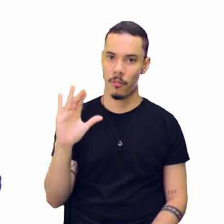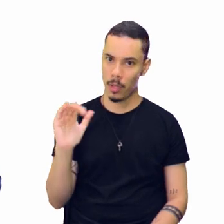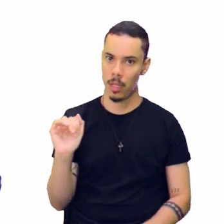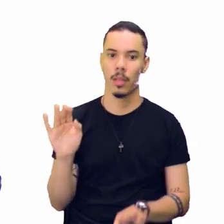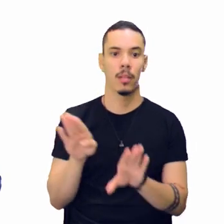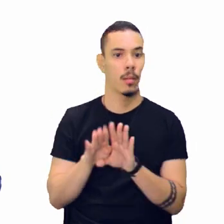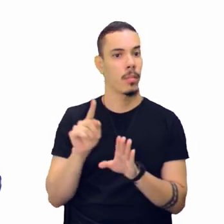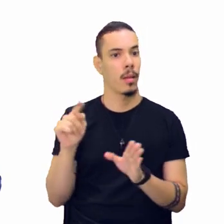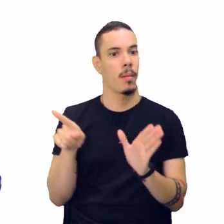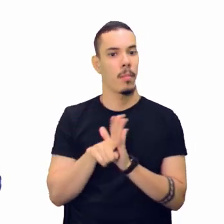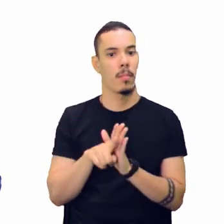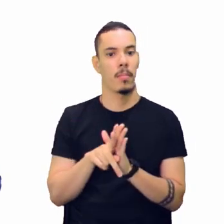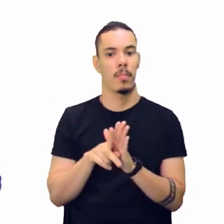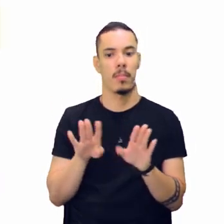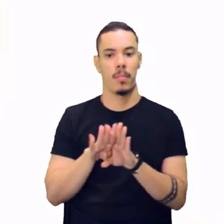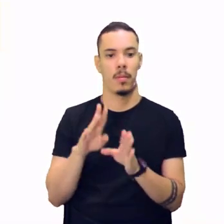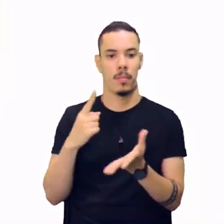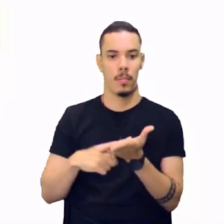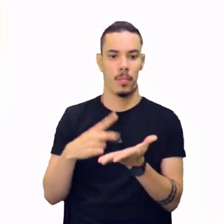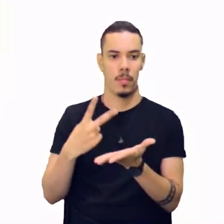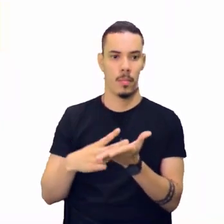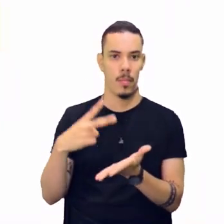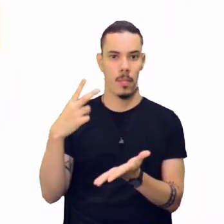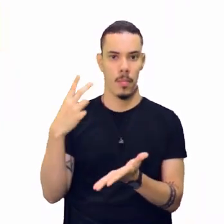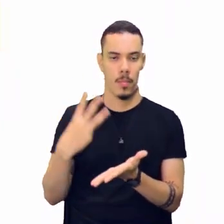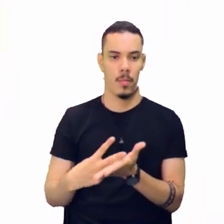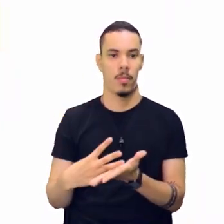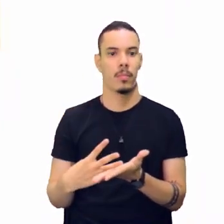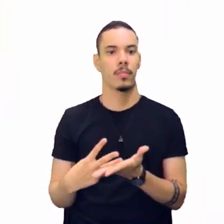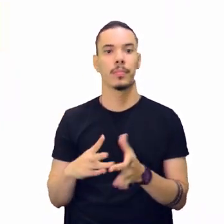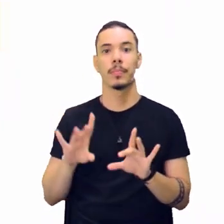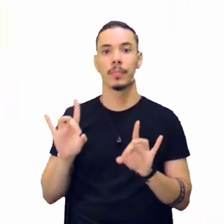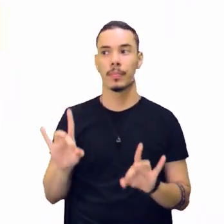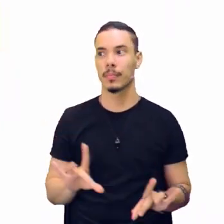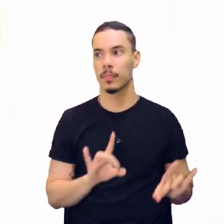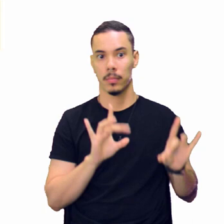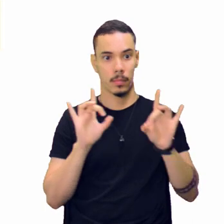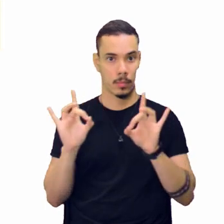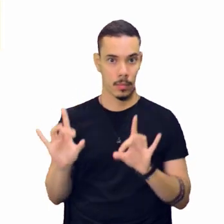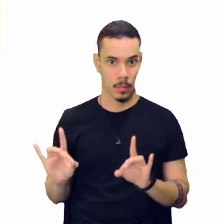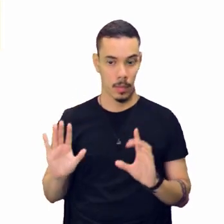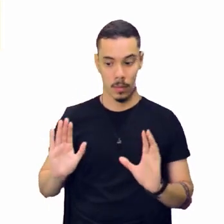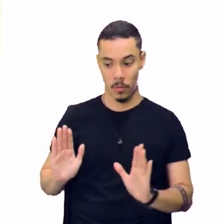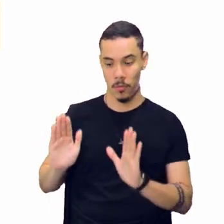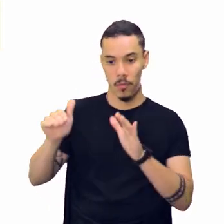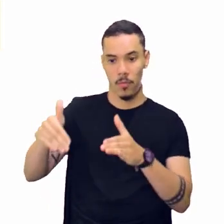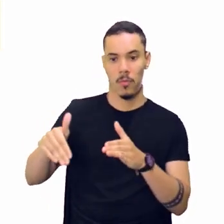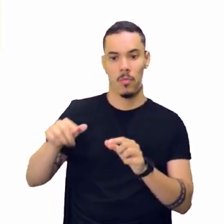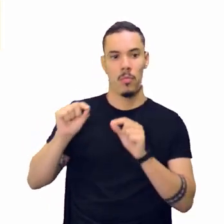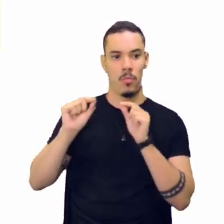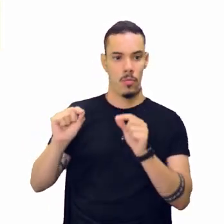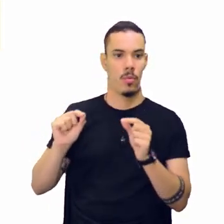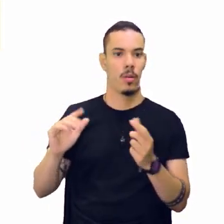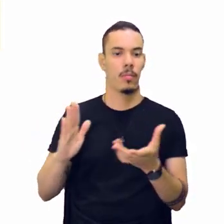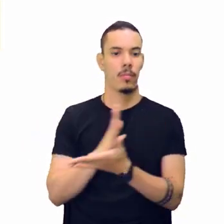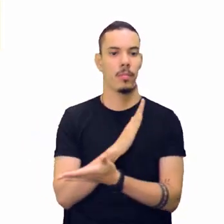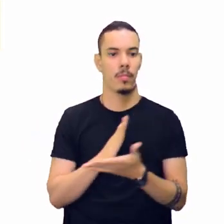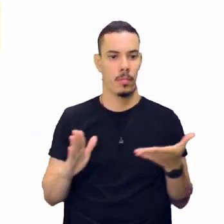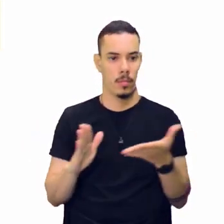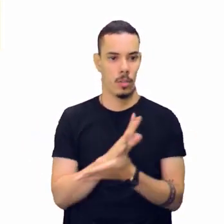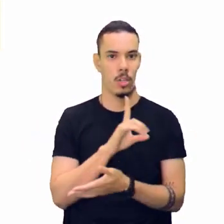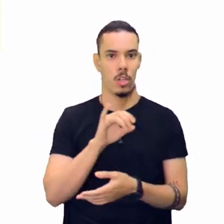palavras proparoxítonas. E quais são os casos especiais? Ó, acentuam-se os ditongos